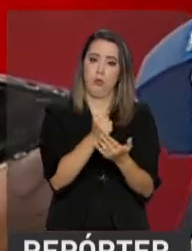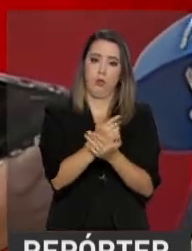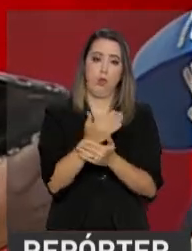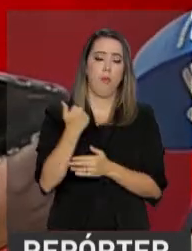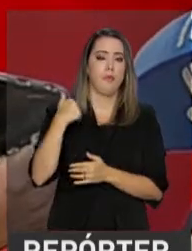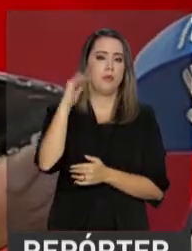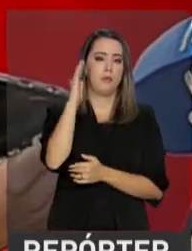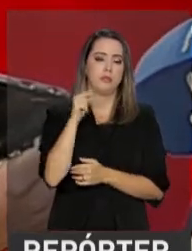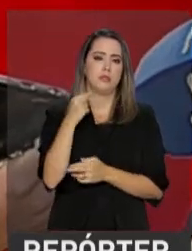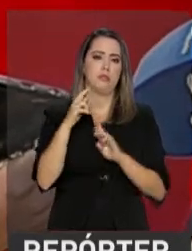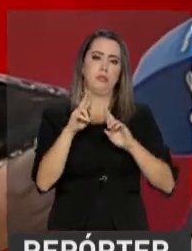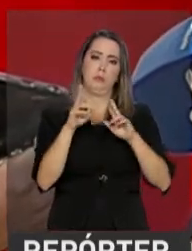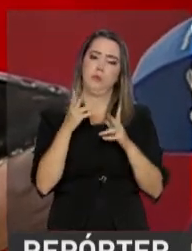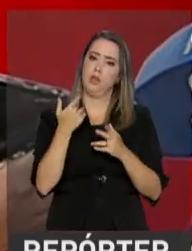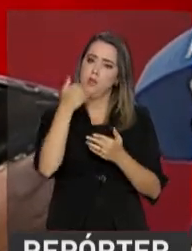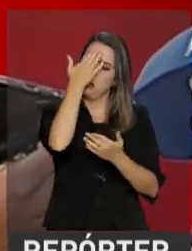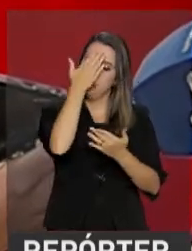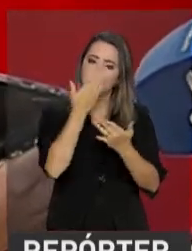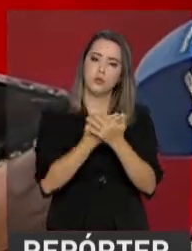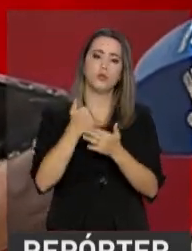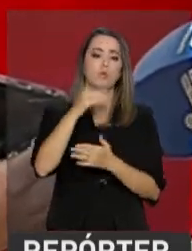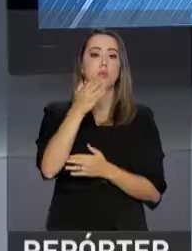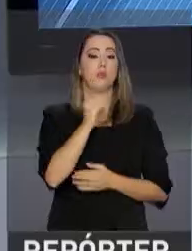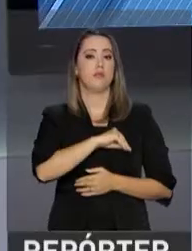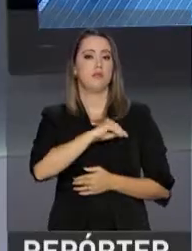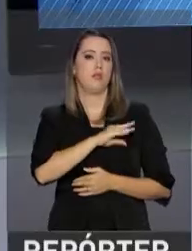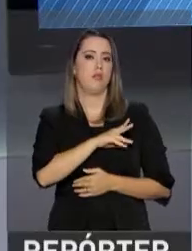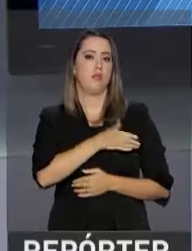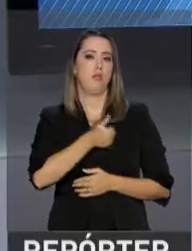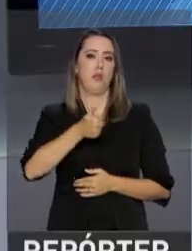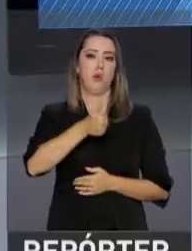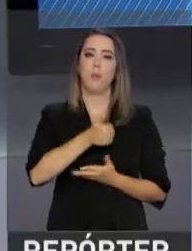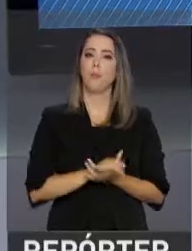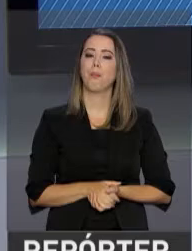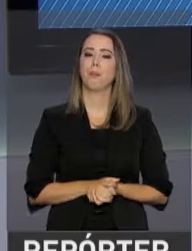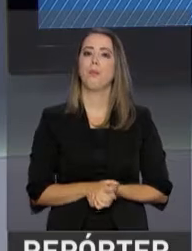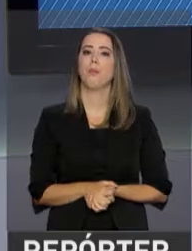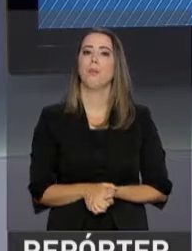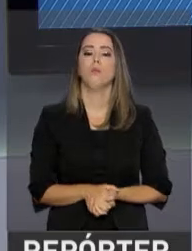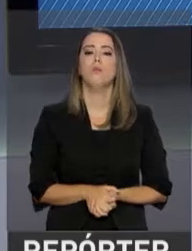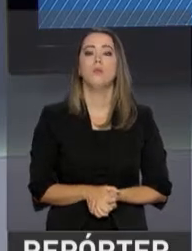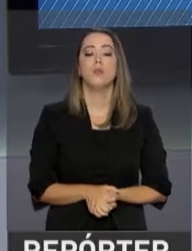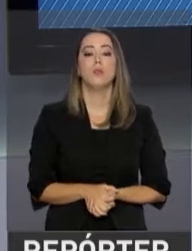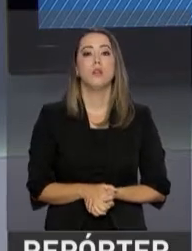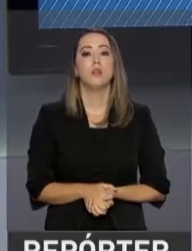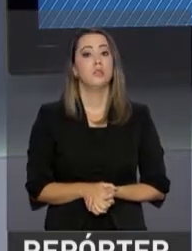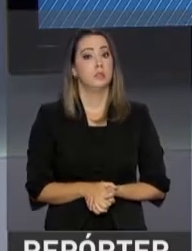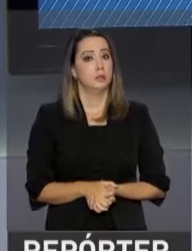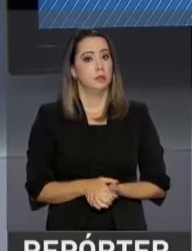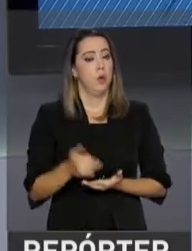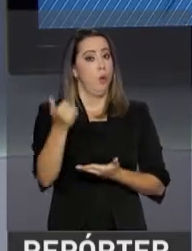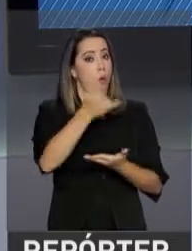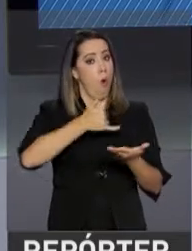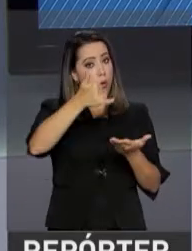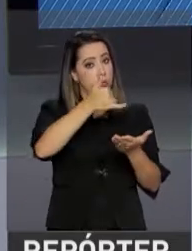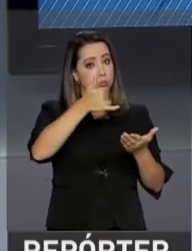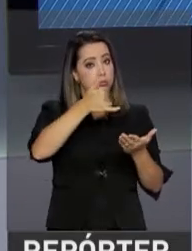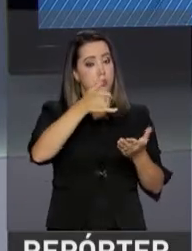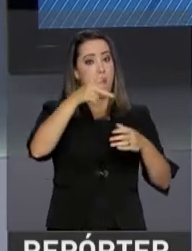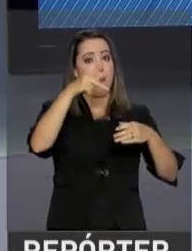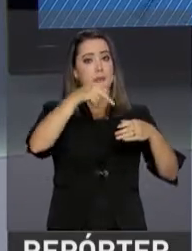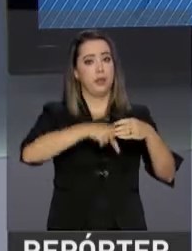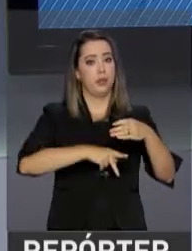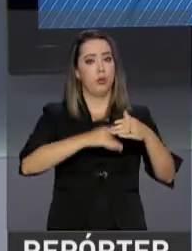espera que se tenha mais confiança e melhor renda a produção de petróleo na camada do pré-sal cresceu um e meio por